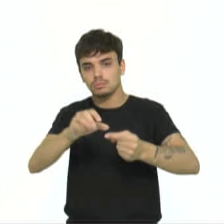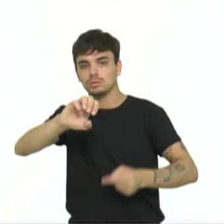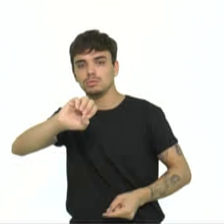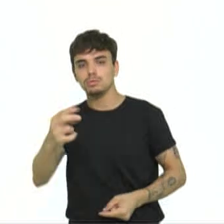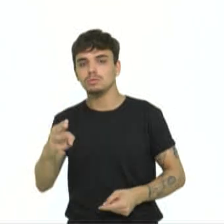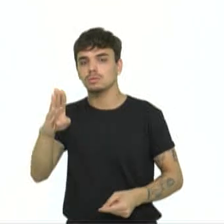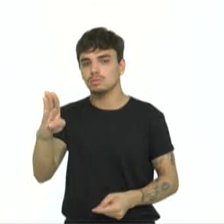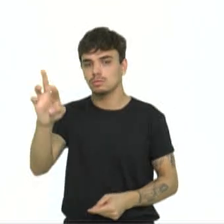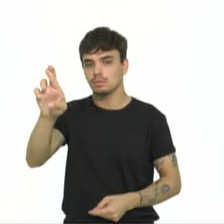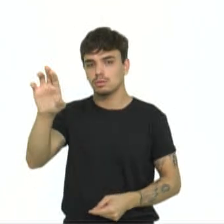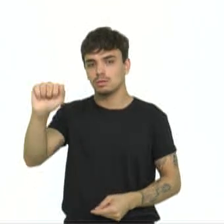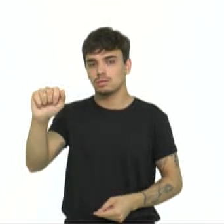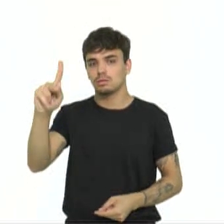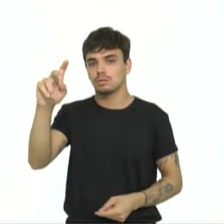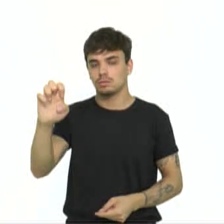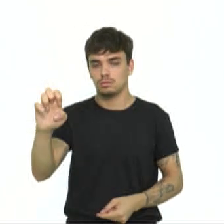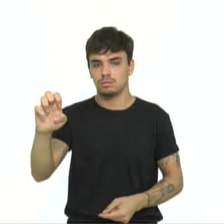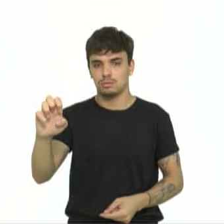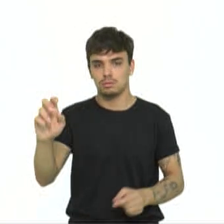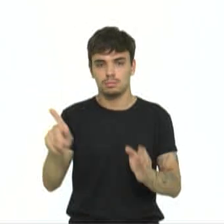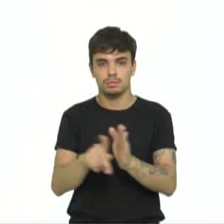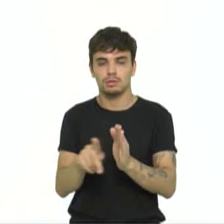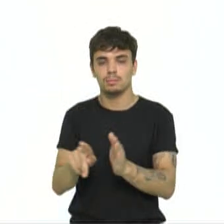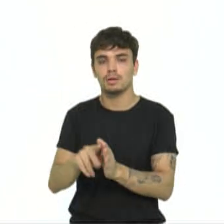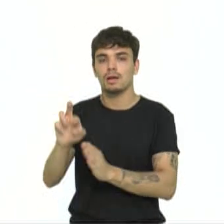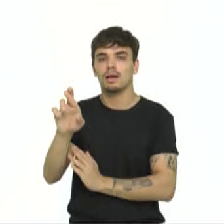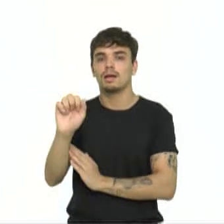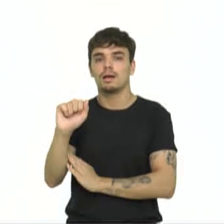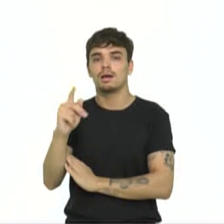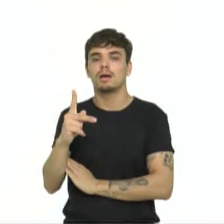break beats do rap. E